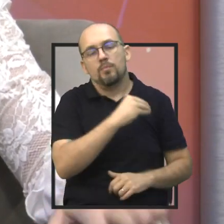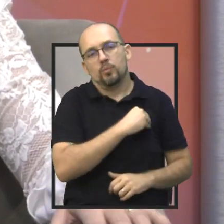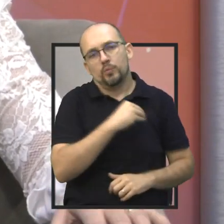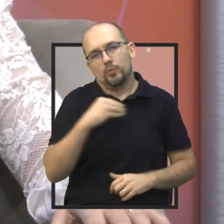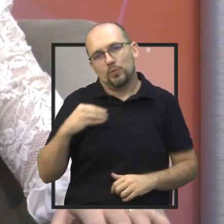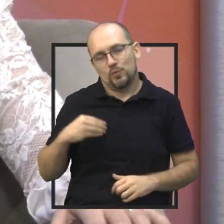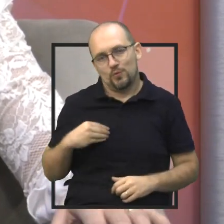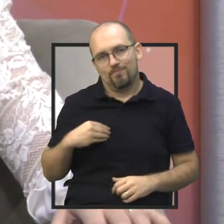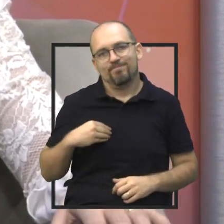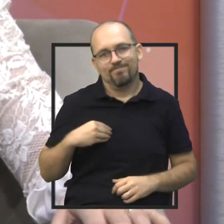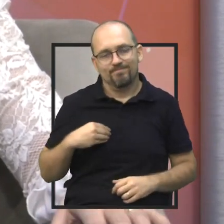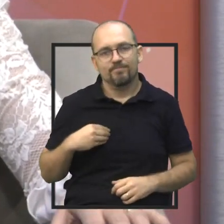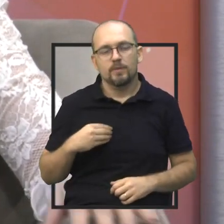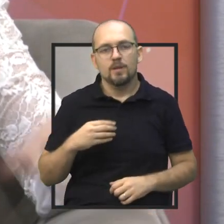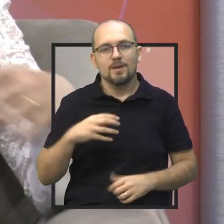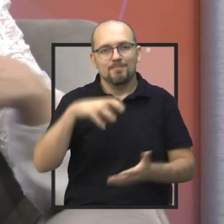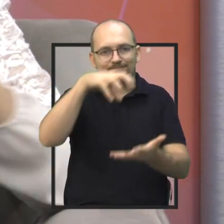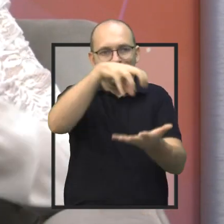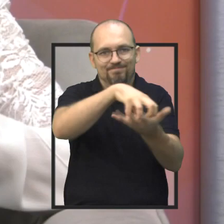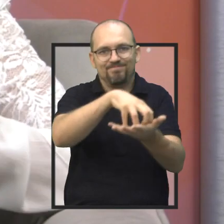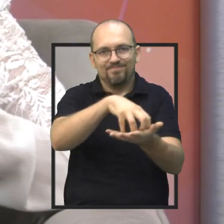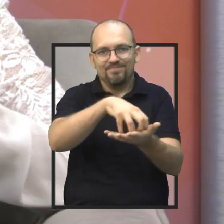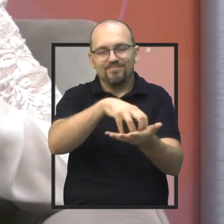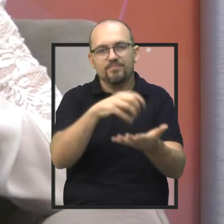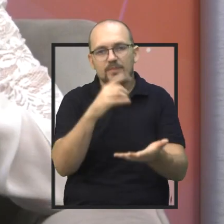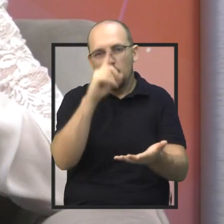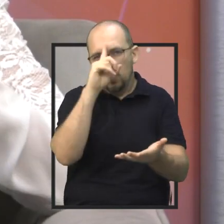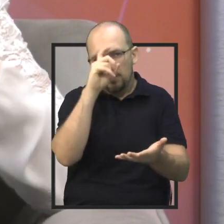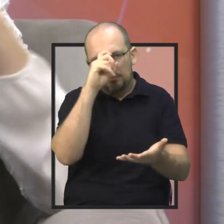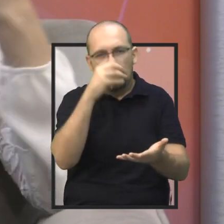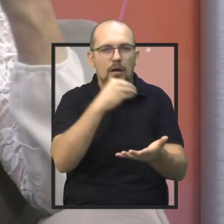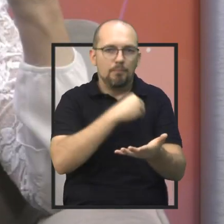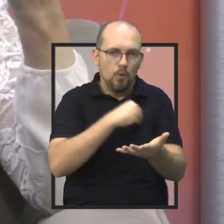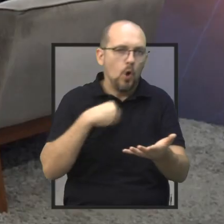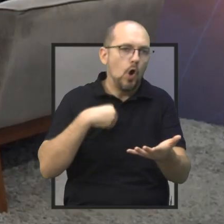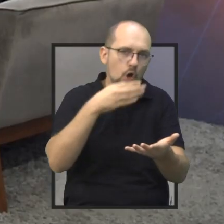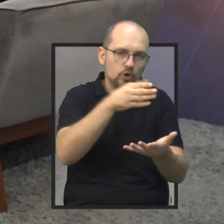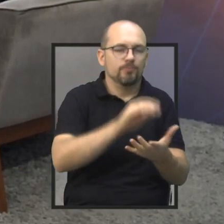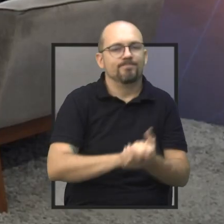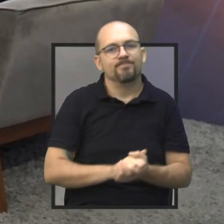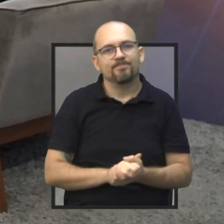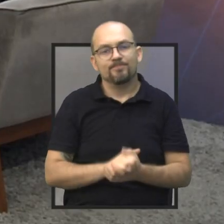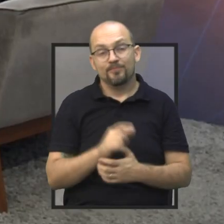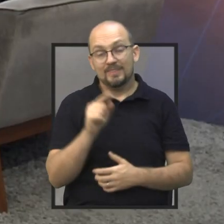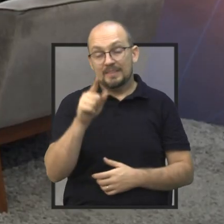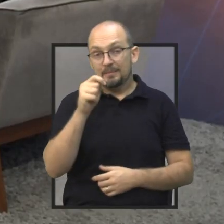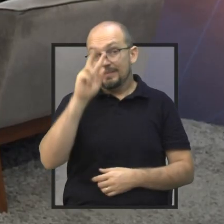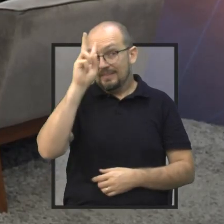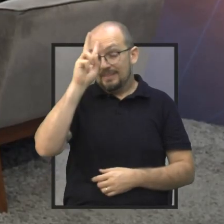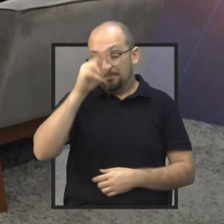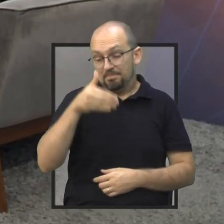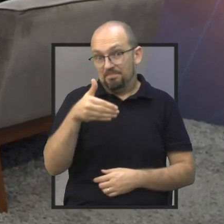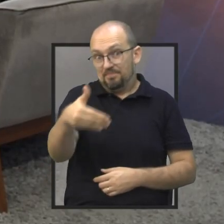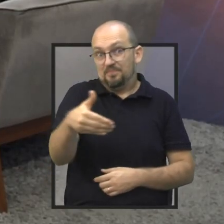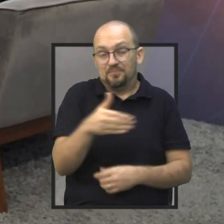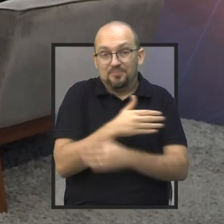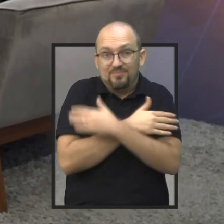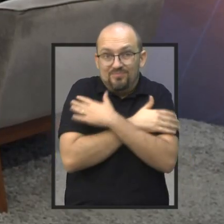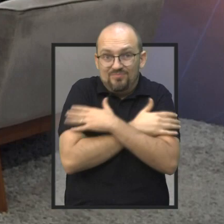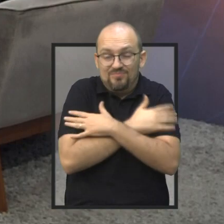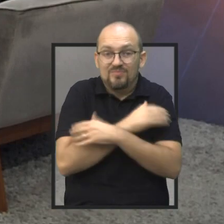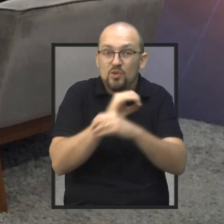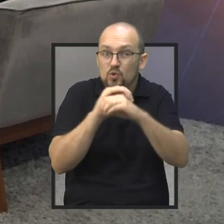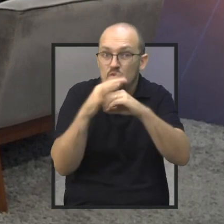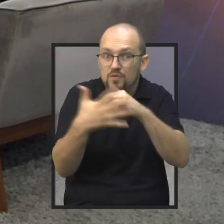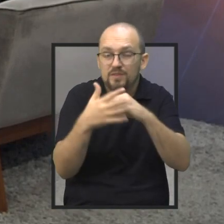saúde. A gente também não pode esquecer, nessa época do ano, né, que a gripe, principalmente a Covid, a